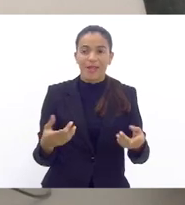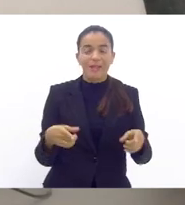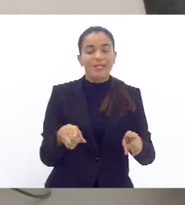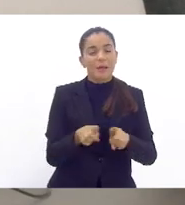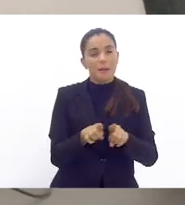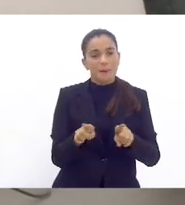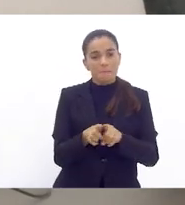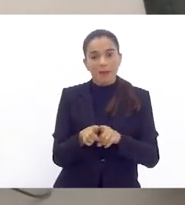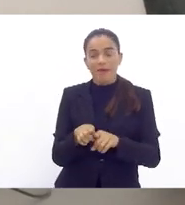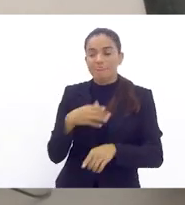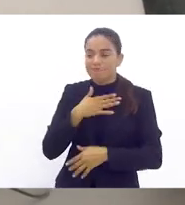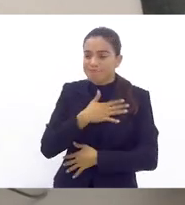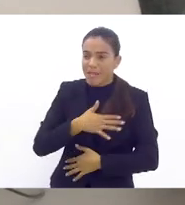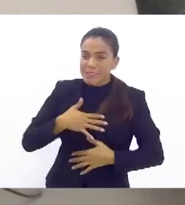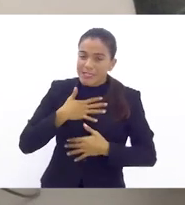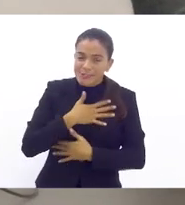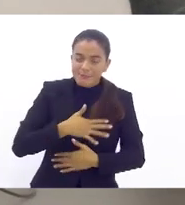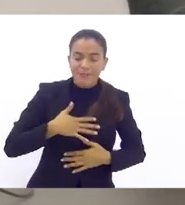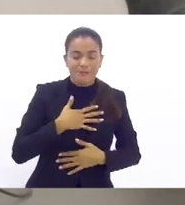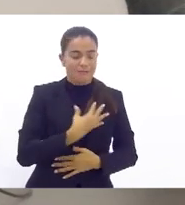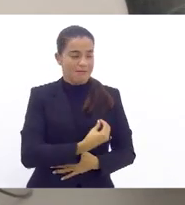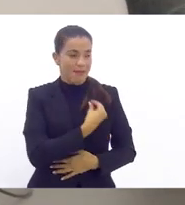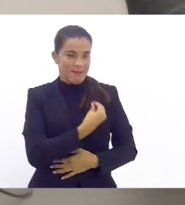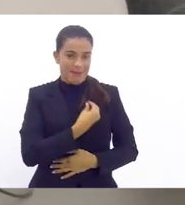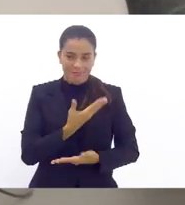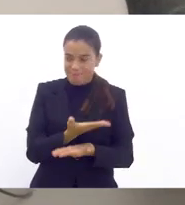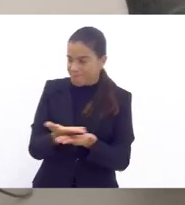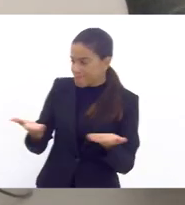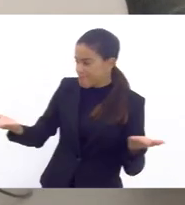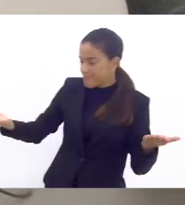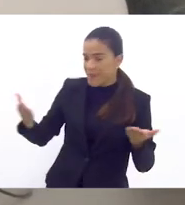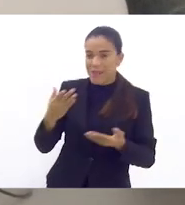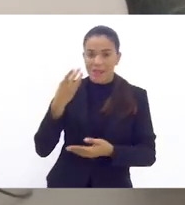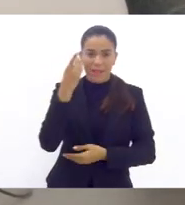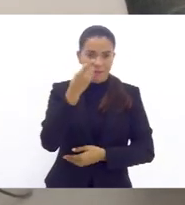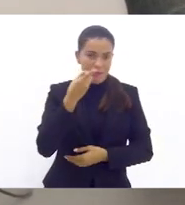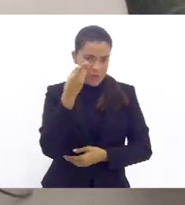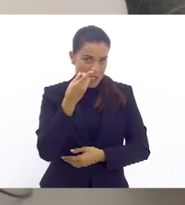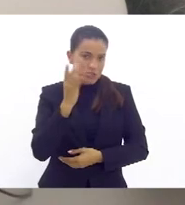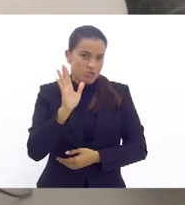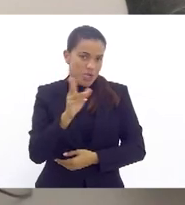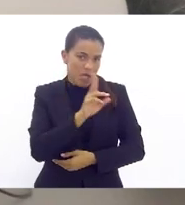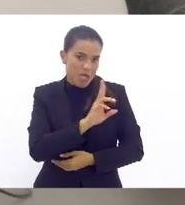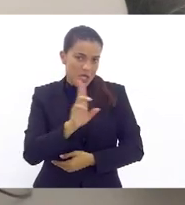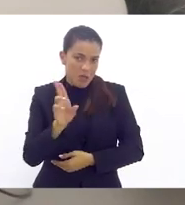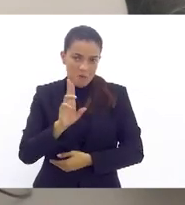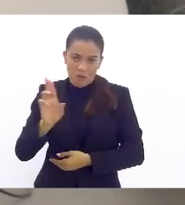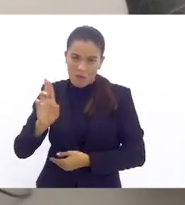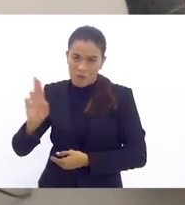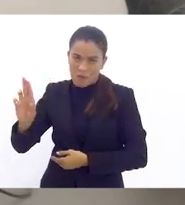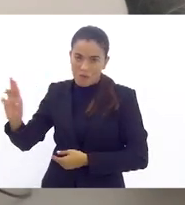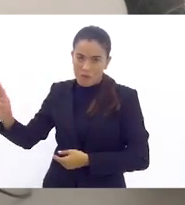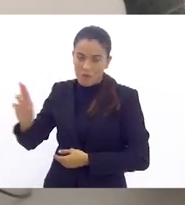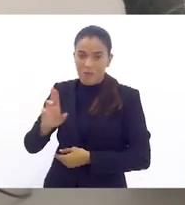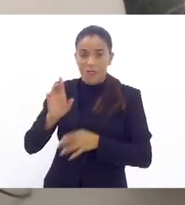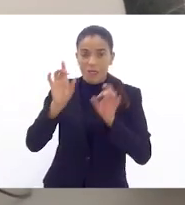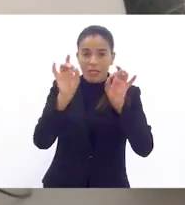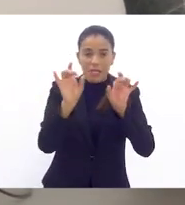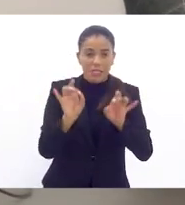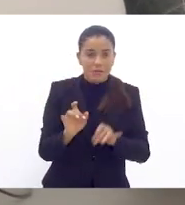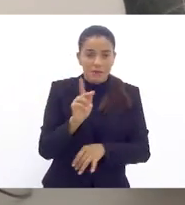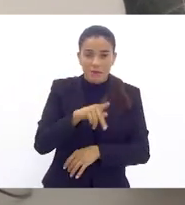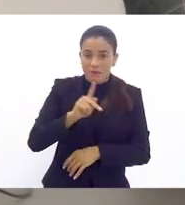manifestando minha satisfação de estar aqui com os nossos colegas deputados, que já foram citados, e, em especial, o